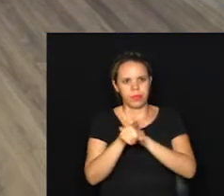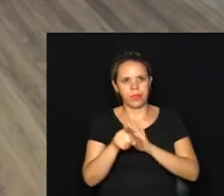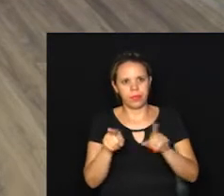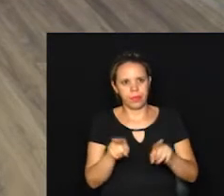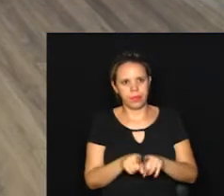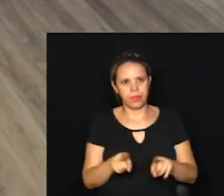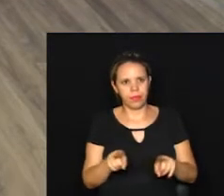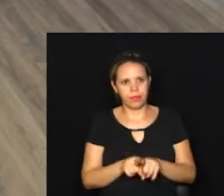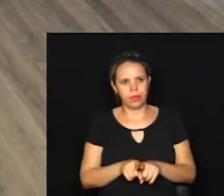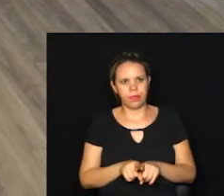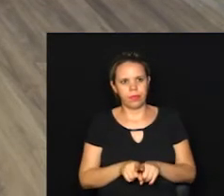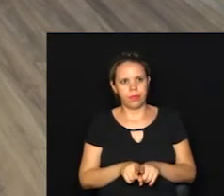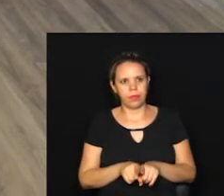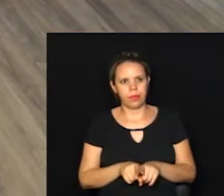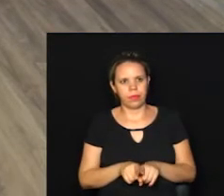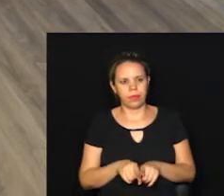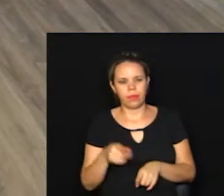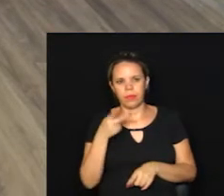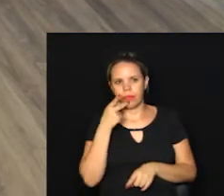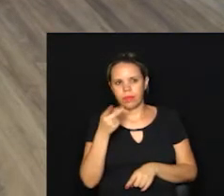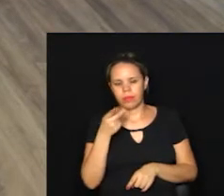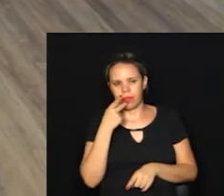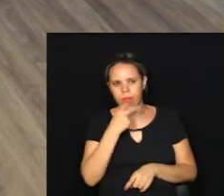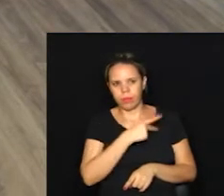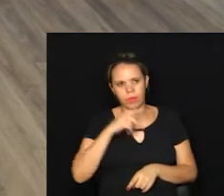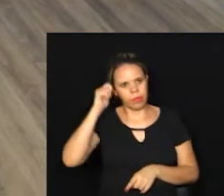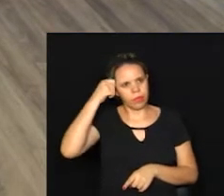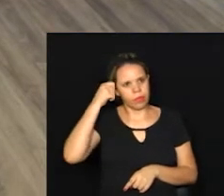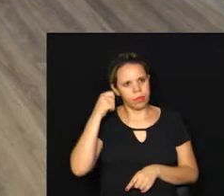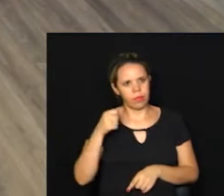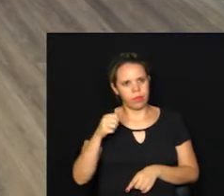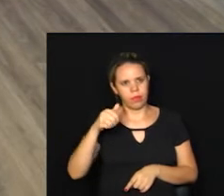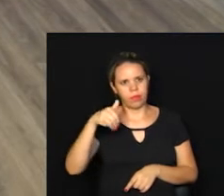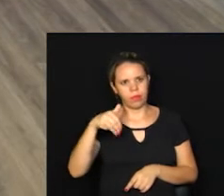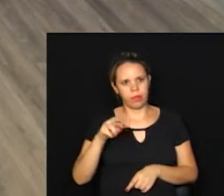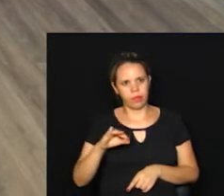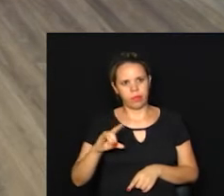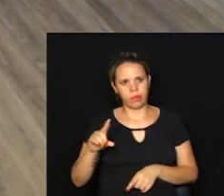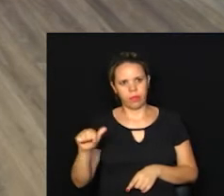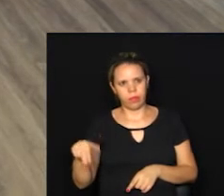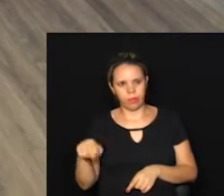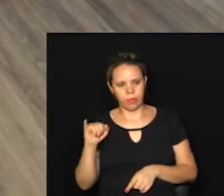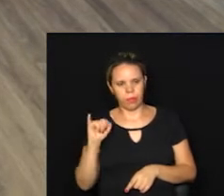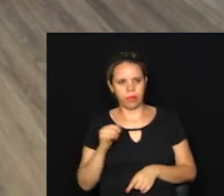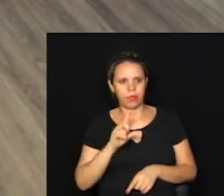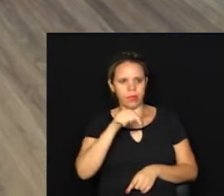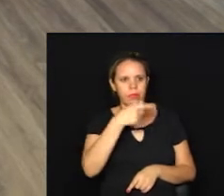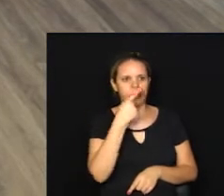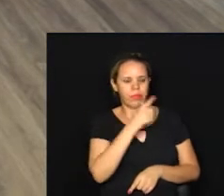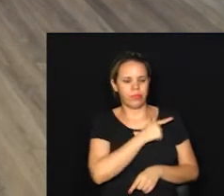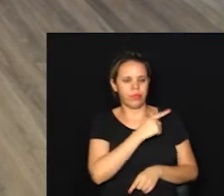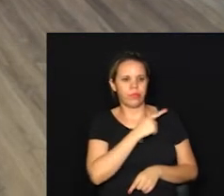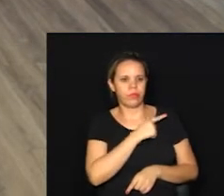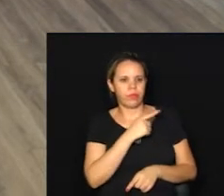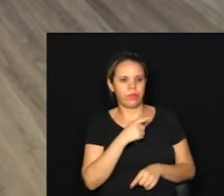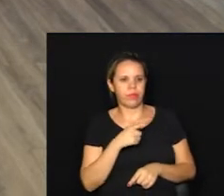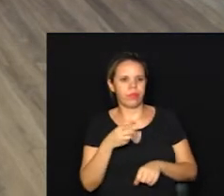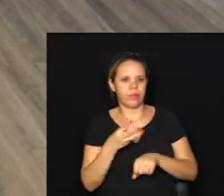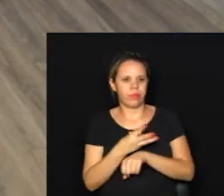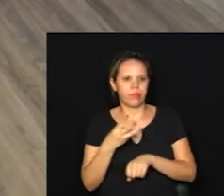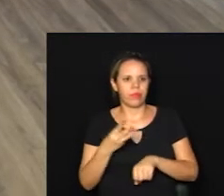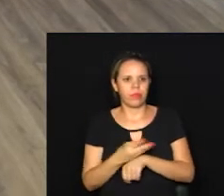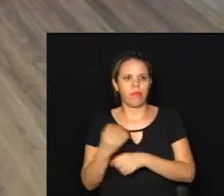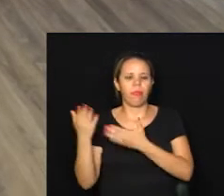também, viu? Stefan Campineiro falando sobre a Ponte Preta. Mariolane daqui a pouco vai falar sobre o Guarani. 19 é o nosso DDD,